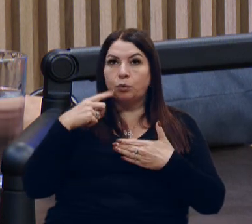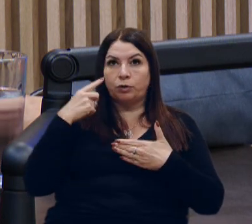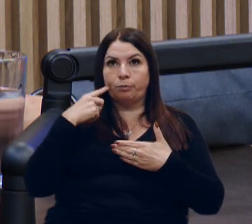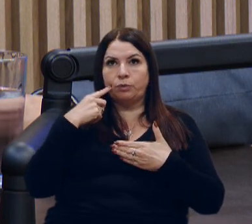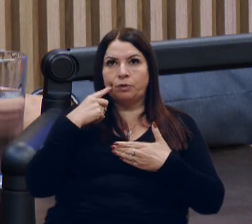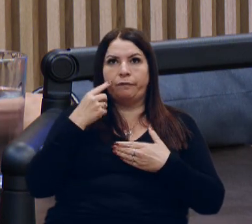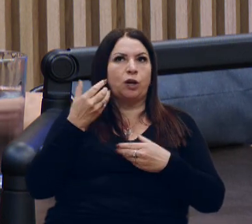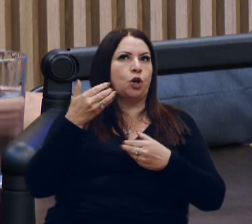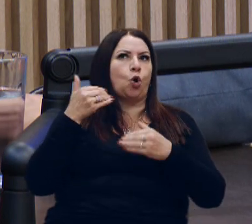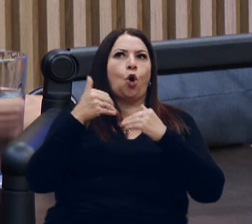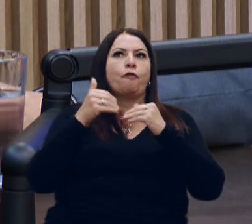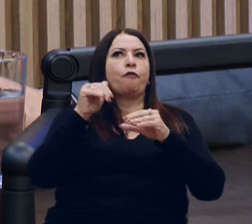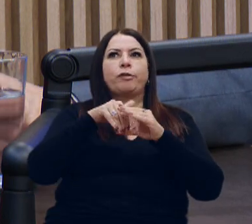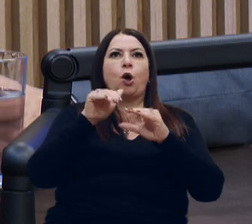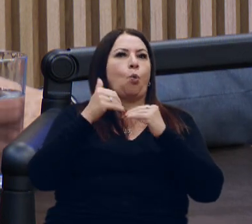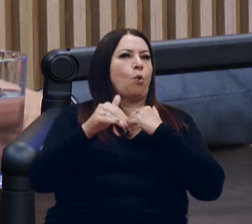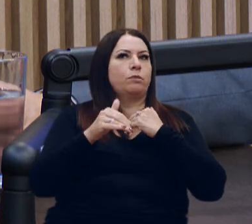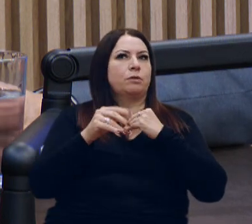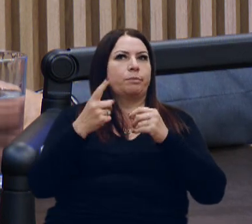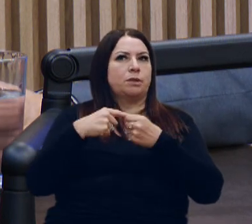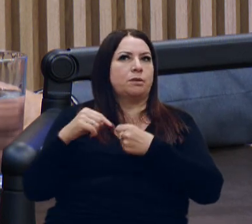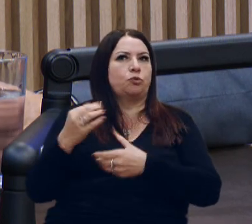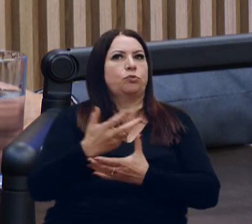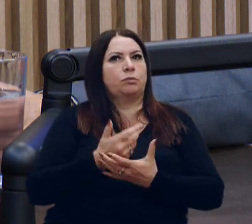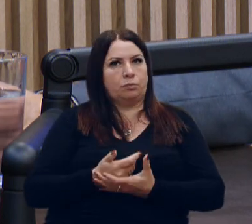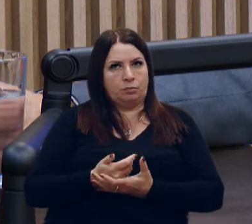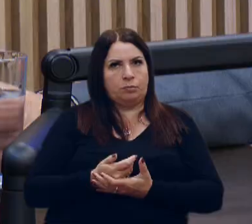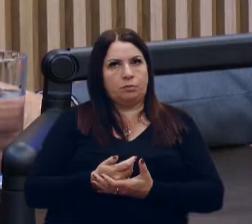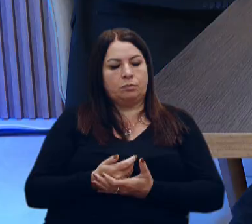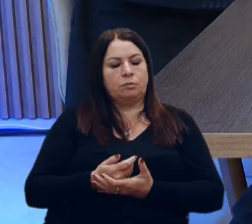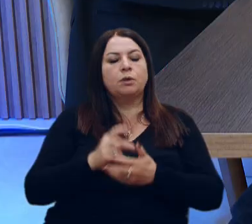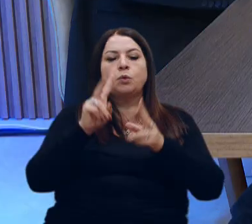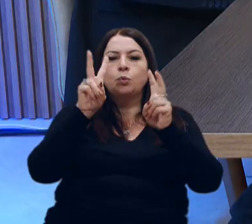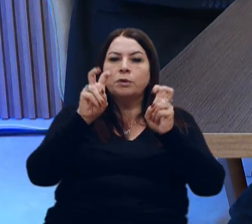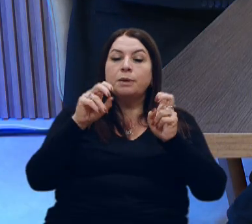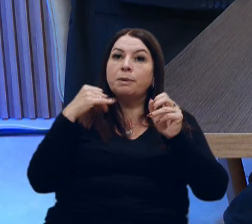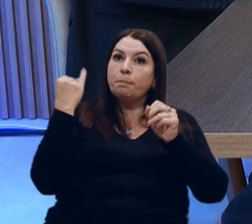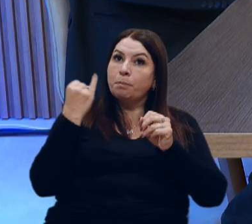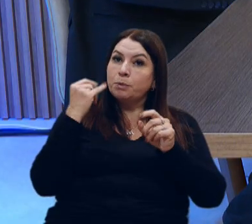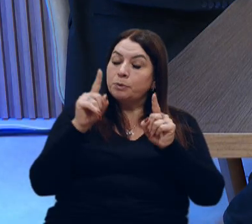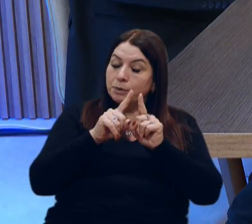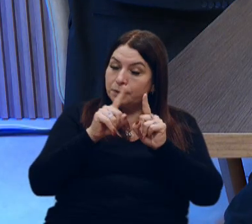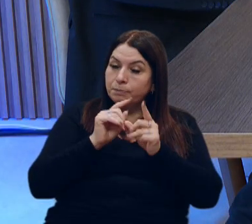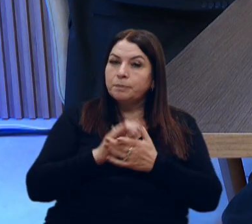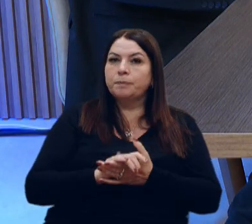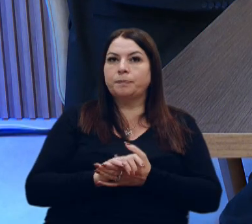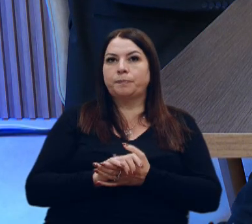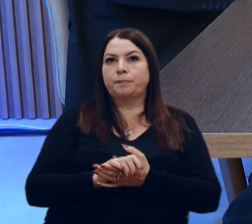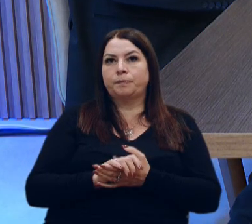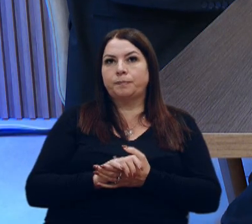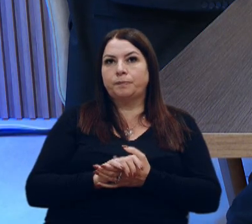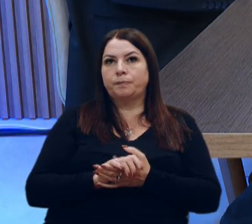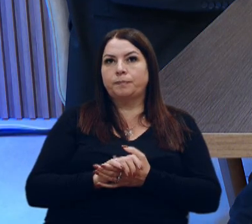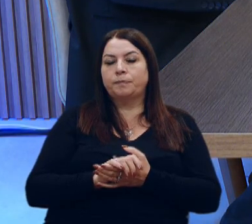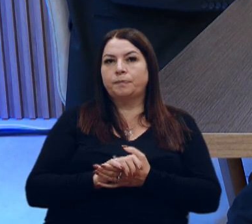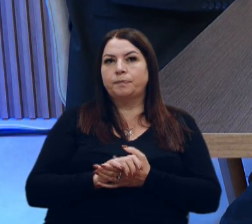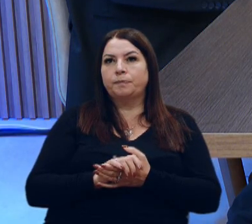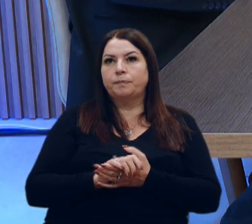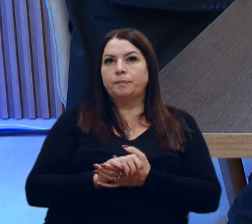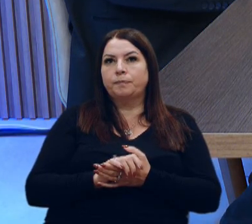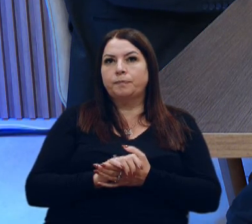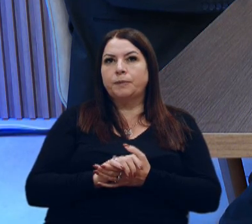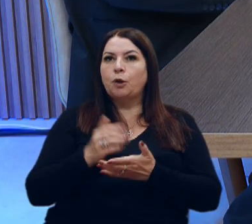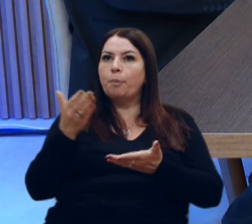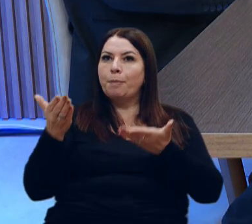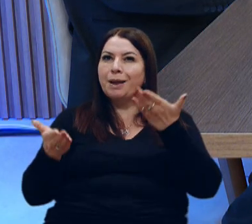irão contrário a uma cidade inteira. E um tema palpitante também, vereador, foi o